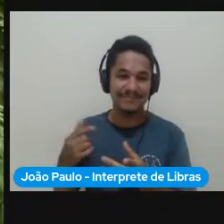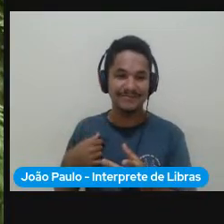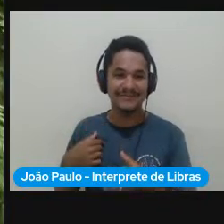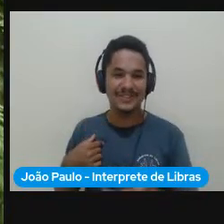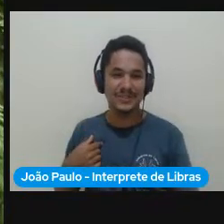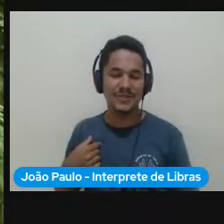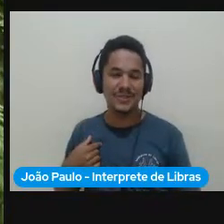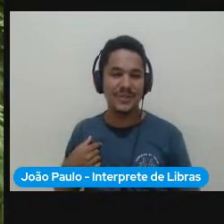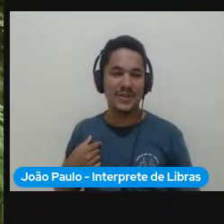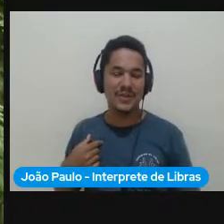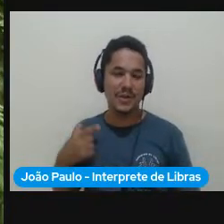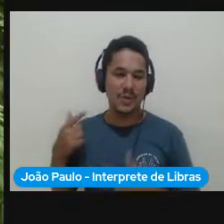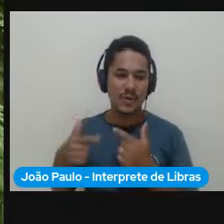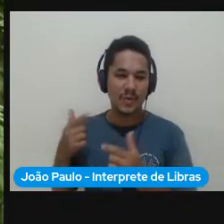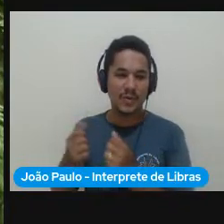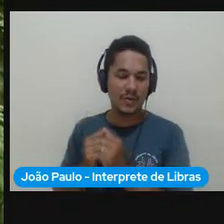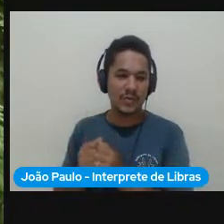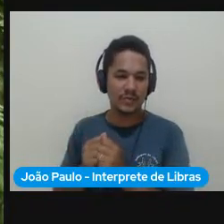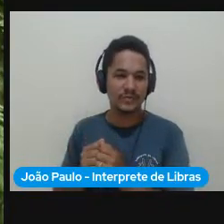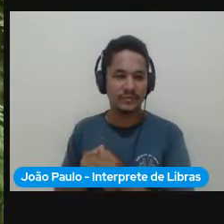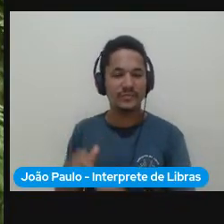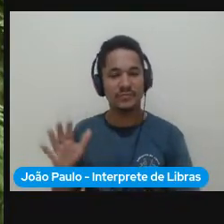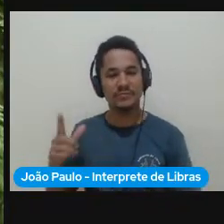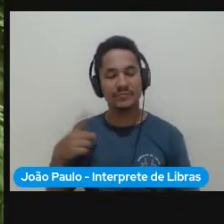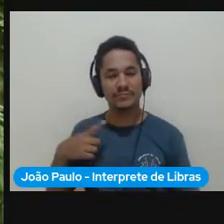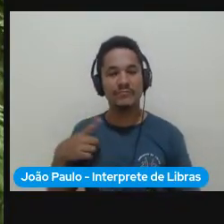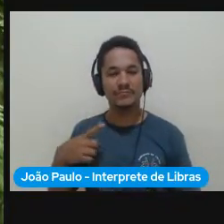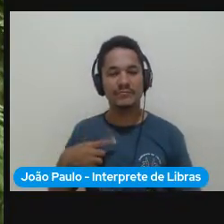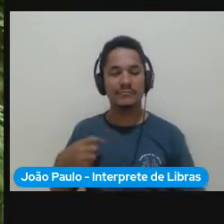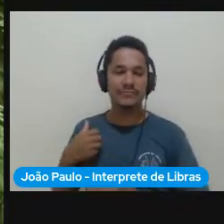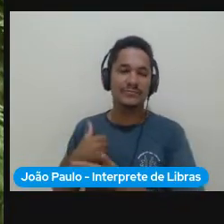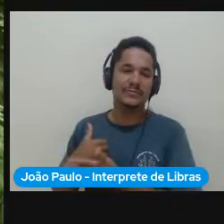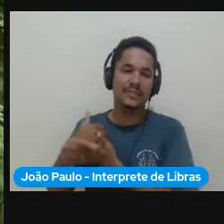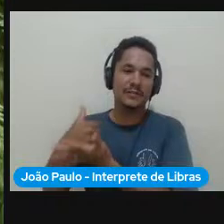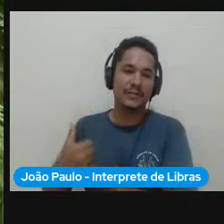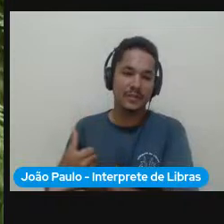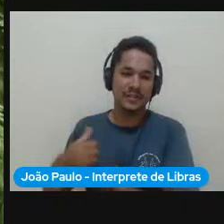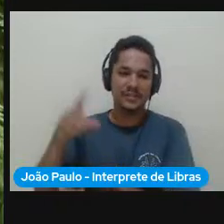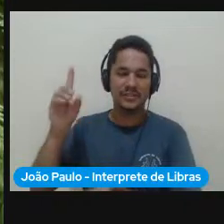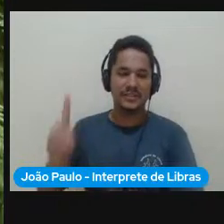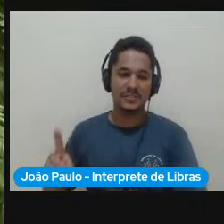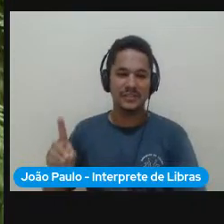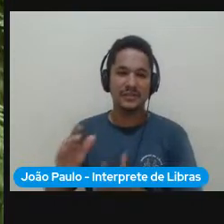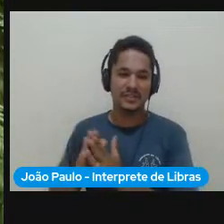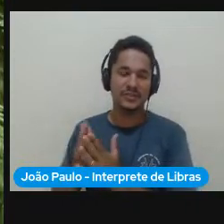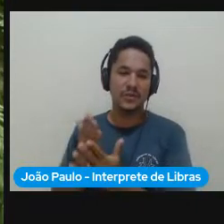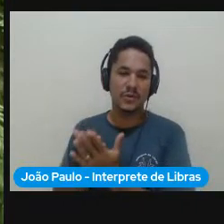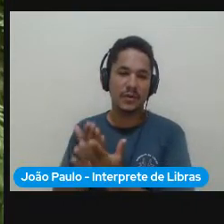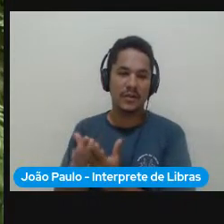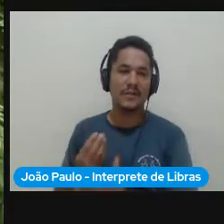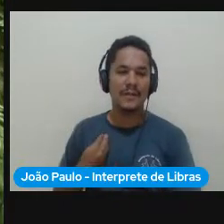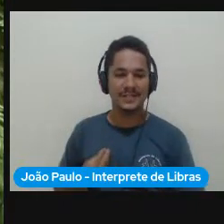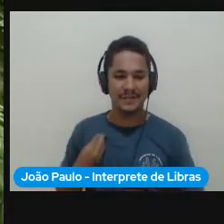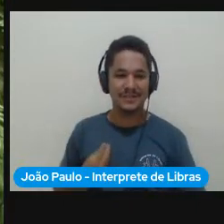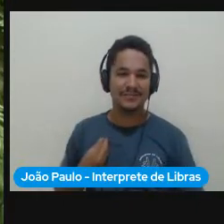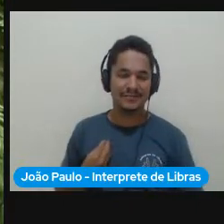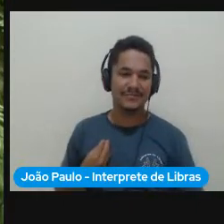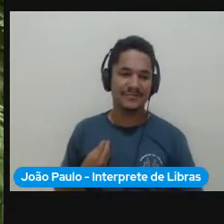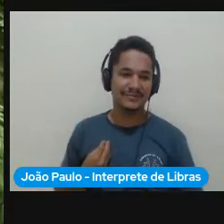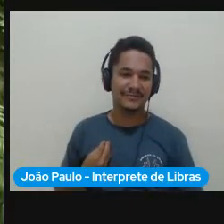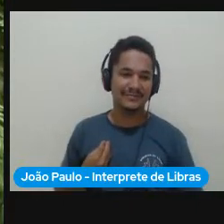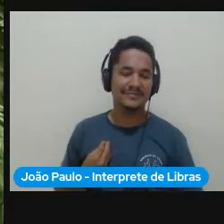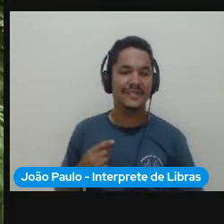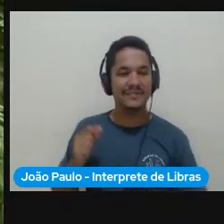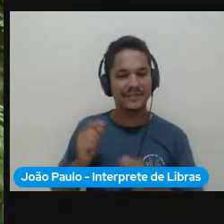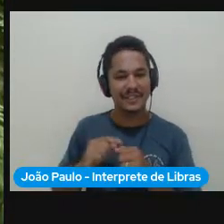ali da escola, mas eu tinha ali um apoio de uma direção da escola qual fazia parte, que o tempo todo fez com